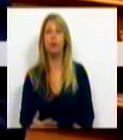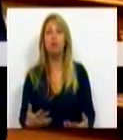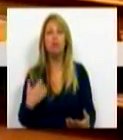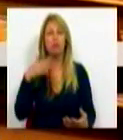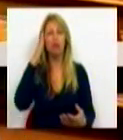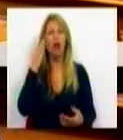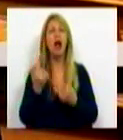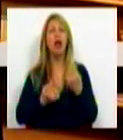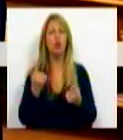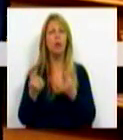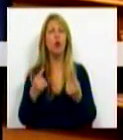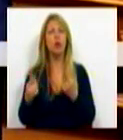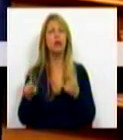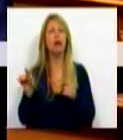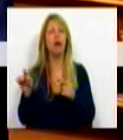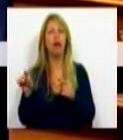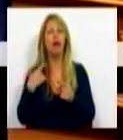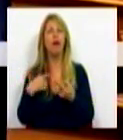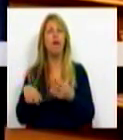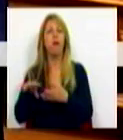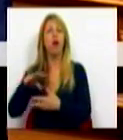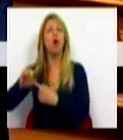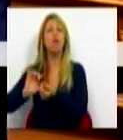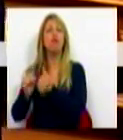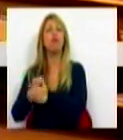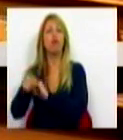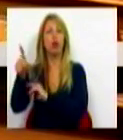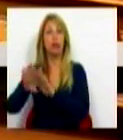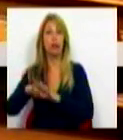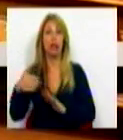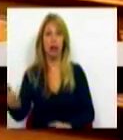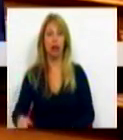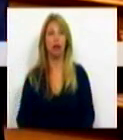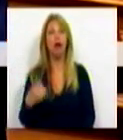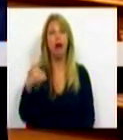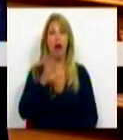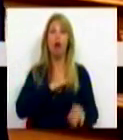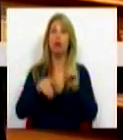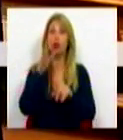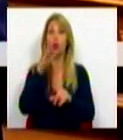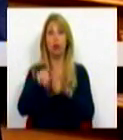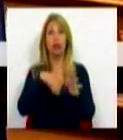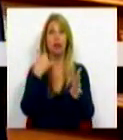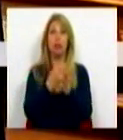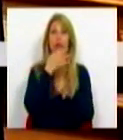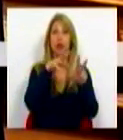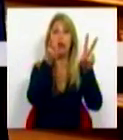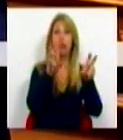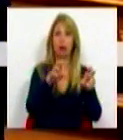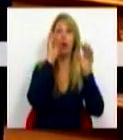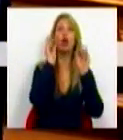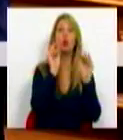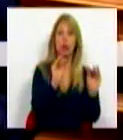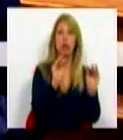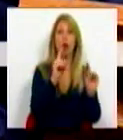a mexer na direita. Há um senhor deputado que sempre se fala de educação, faz um ataque aos sindicatos e fala na